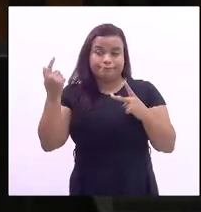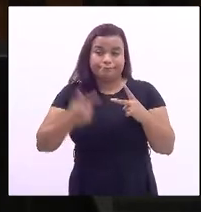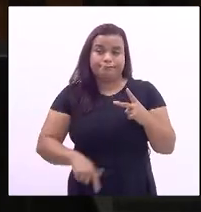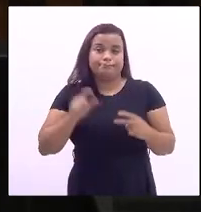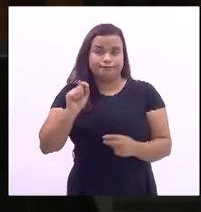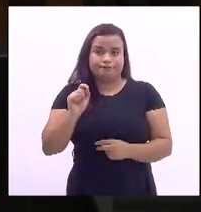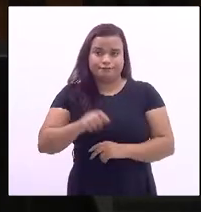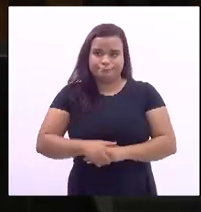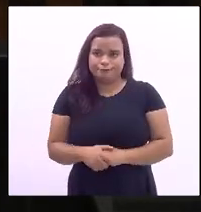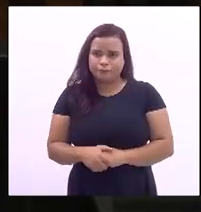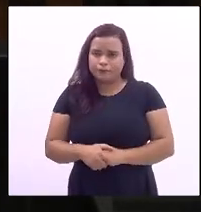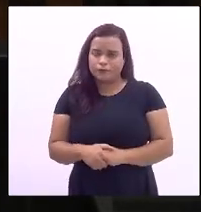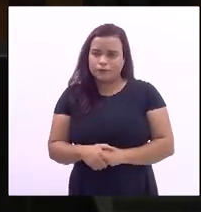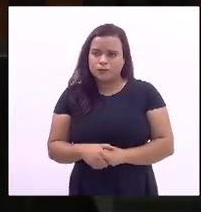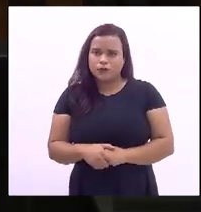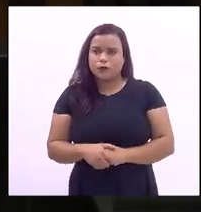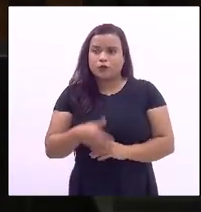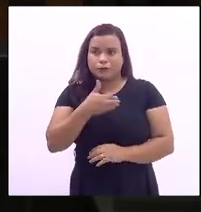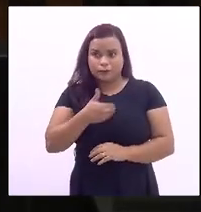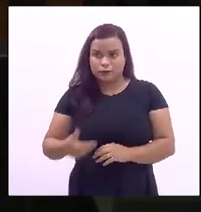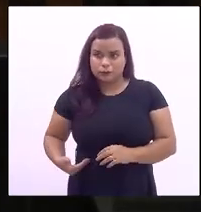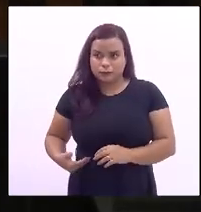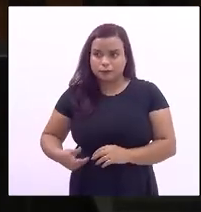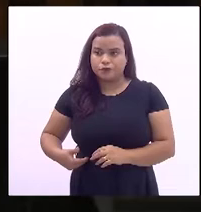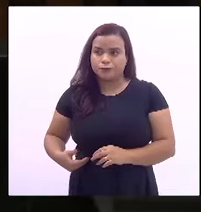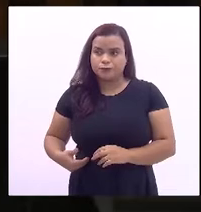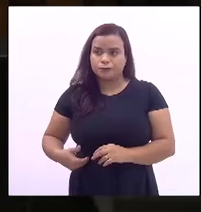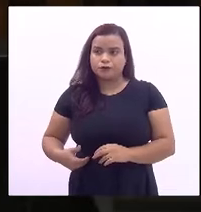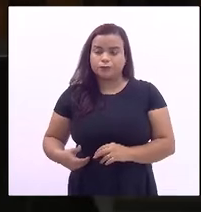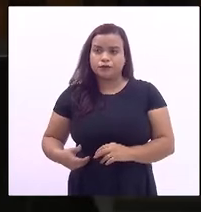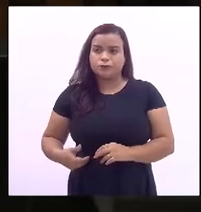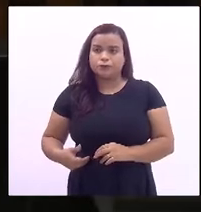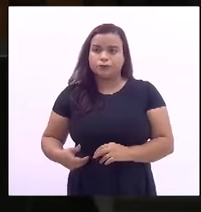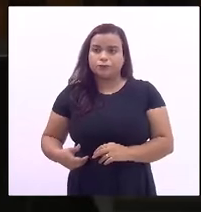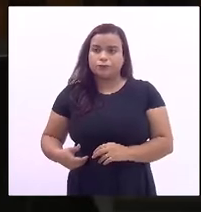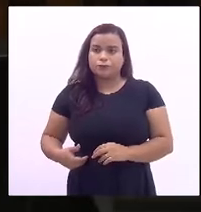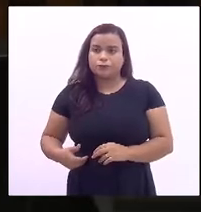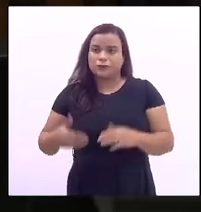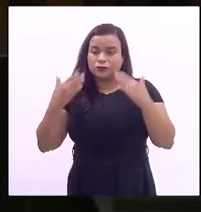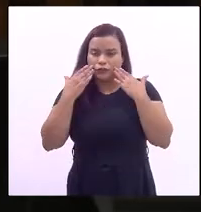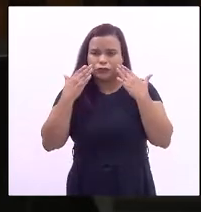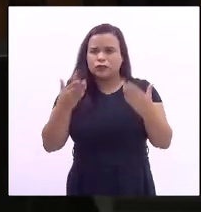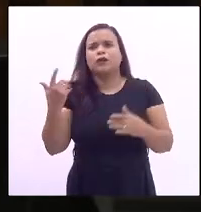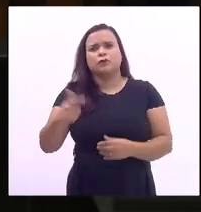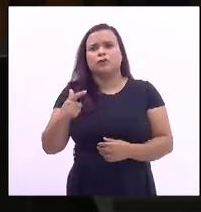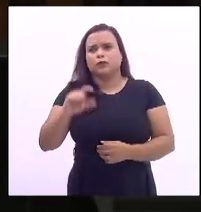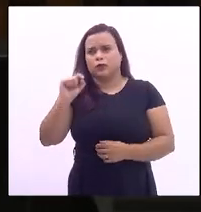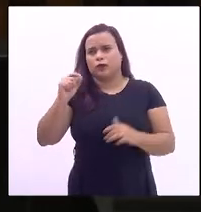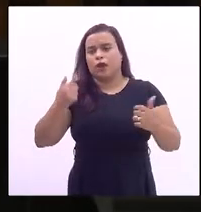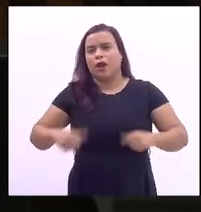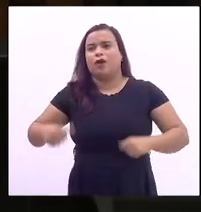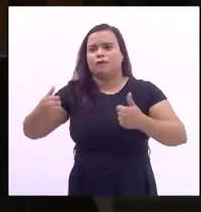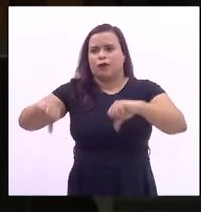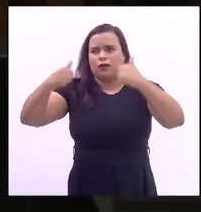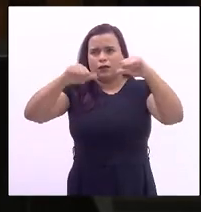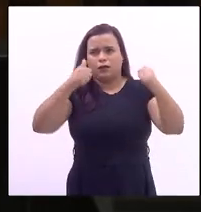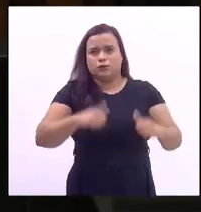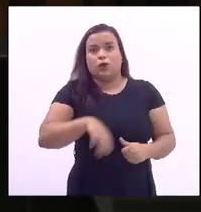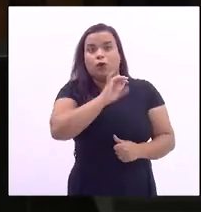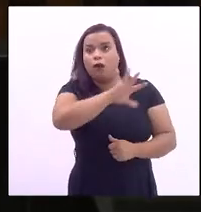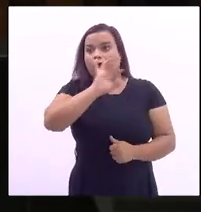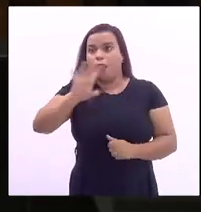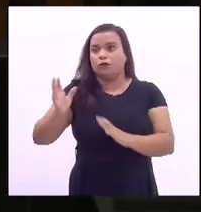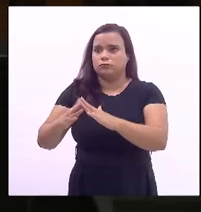né o governo e não destaca avaliação que ele faz de cada